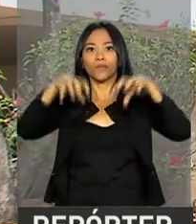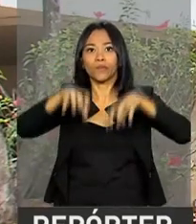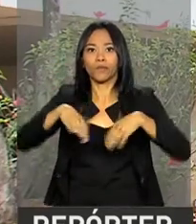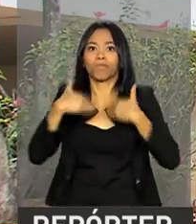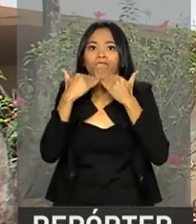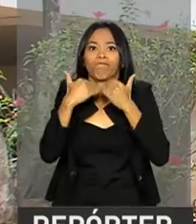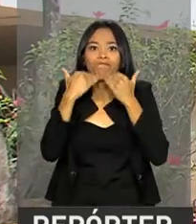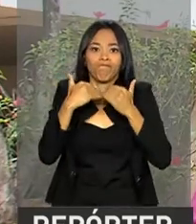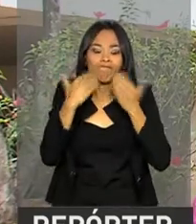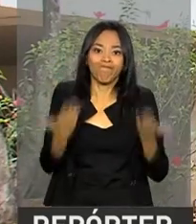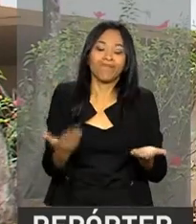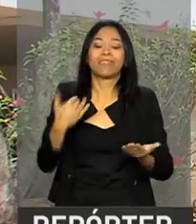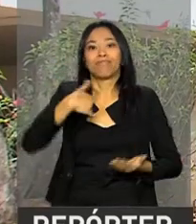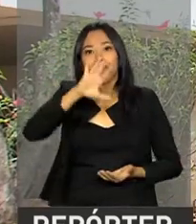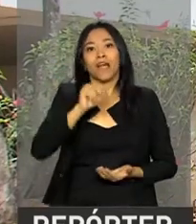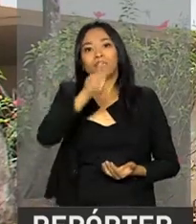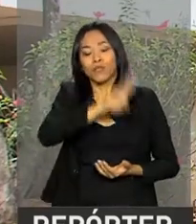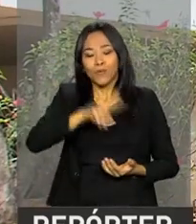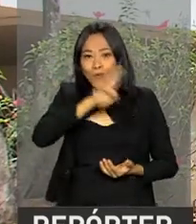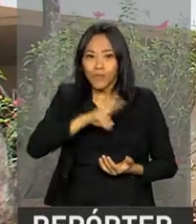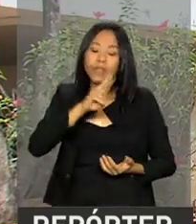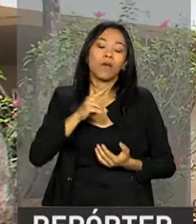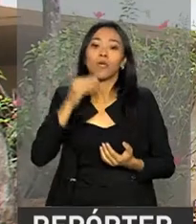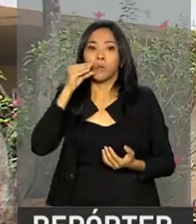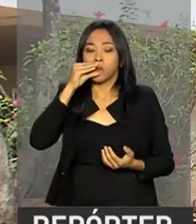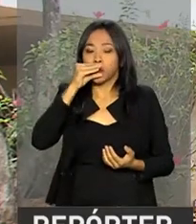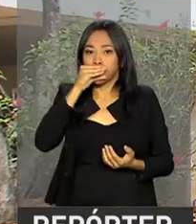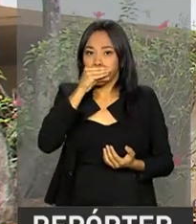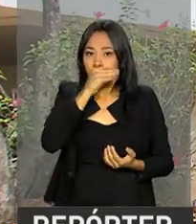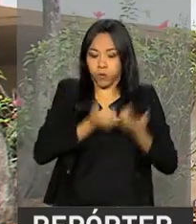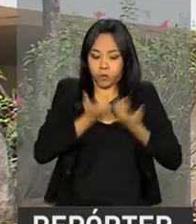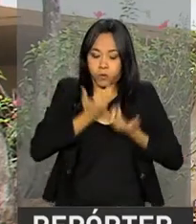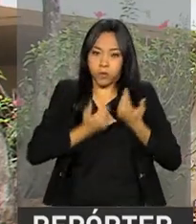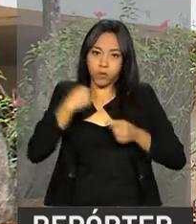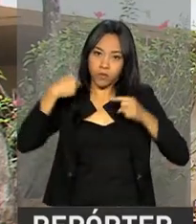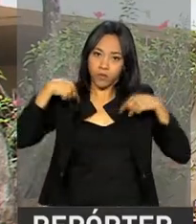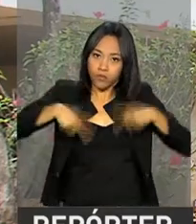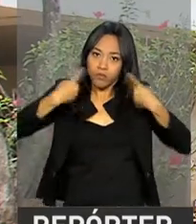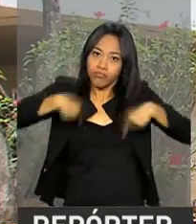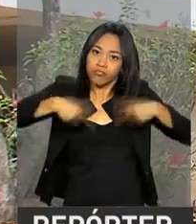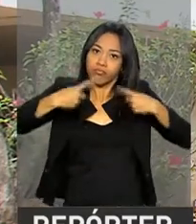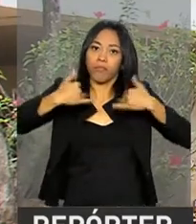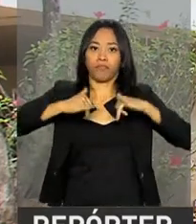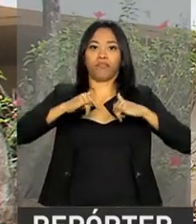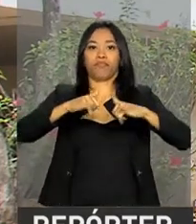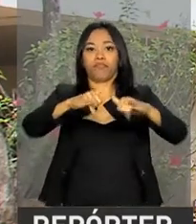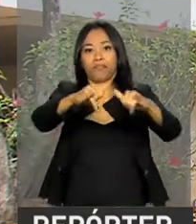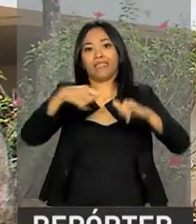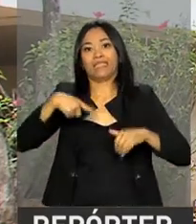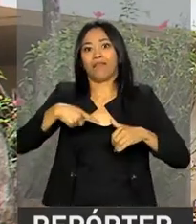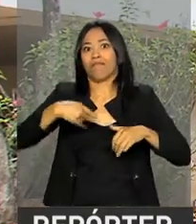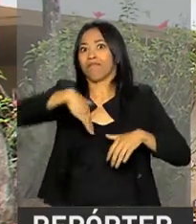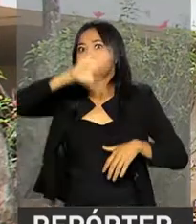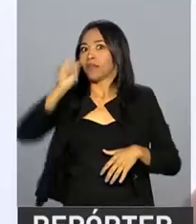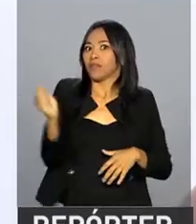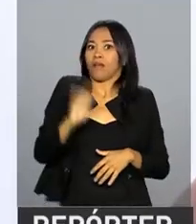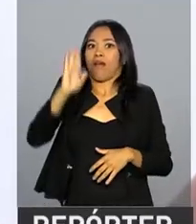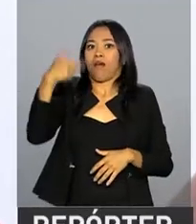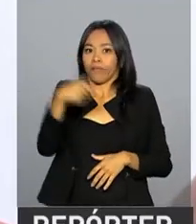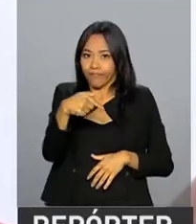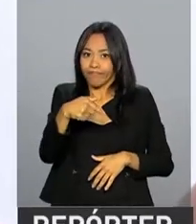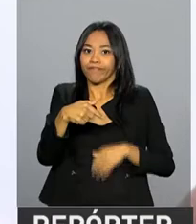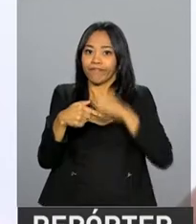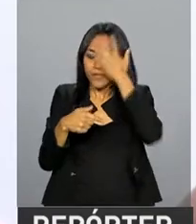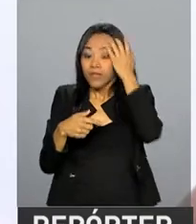necessidade de se usar mais as termelétricas o que deixa o custo da geração de energia no país mais alto o